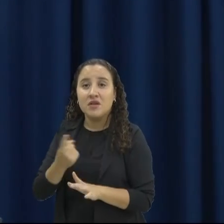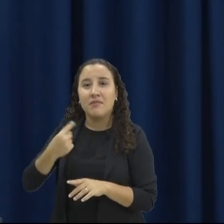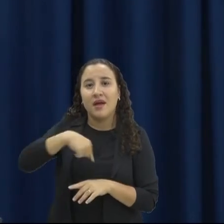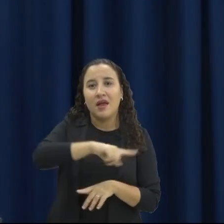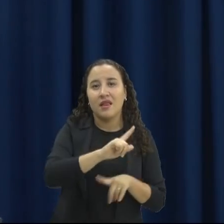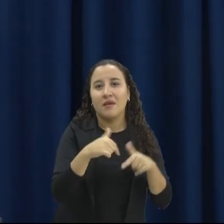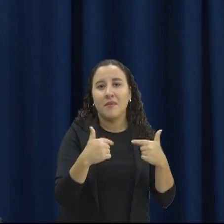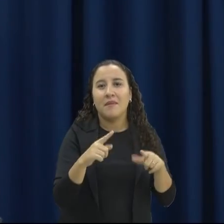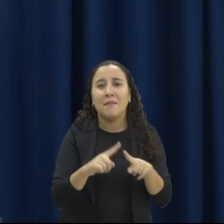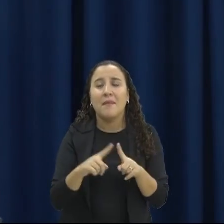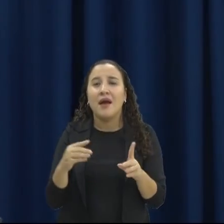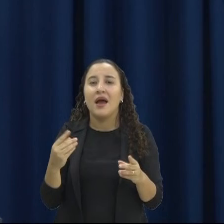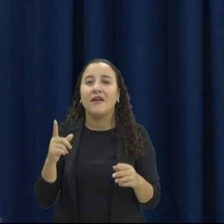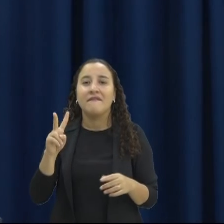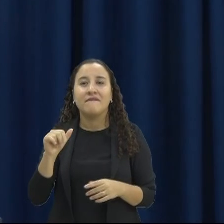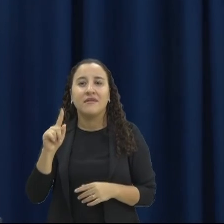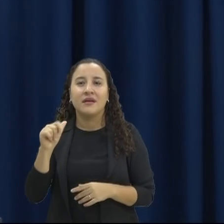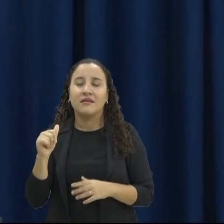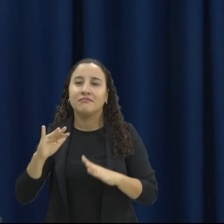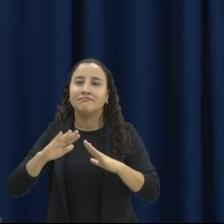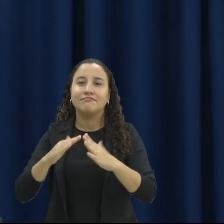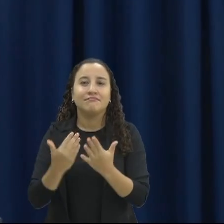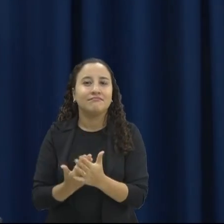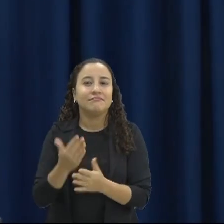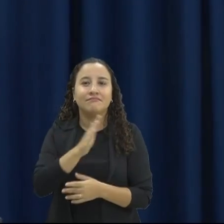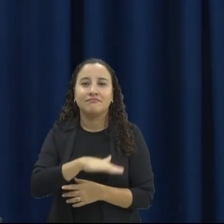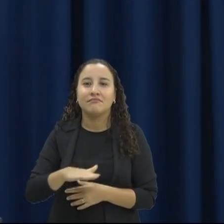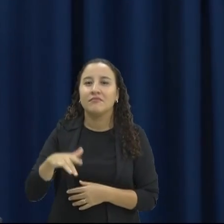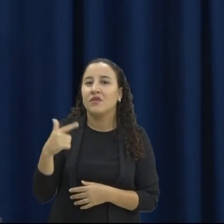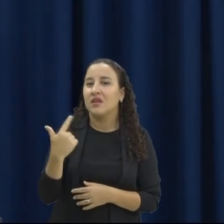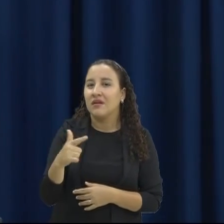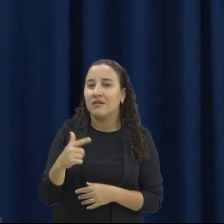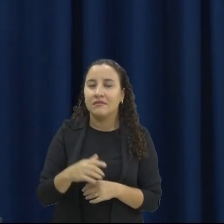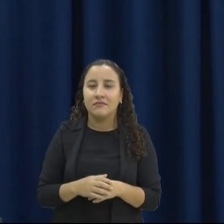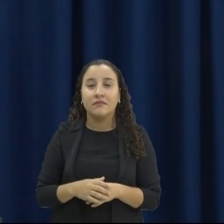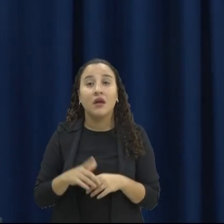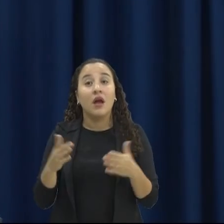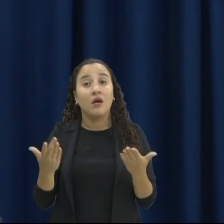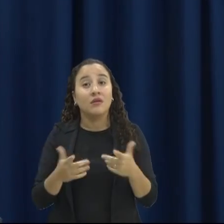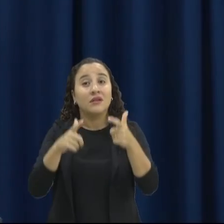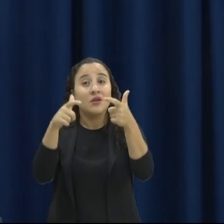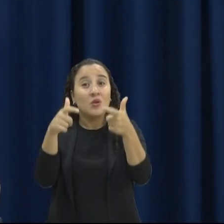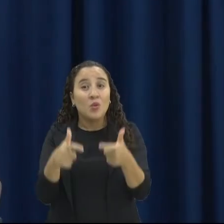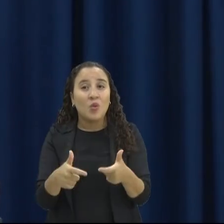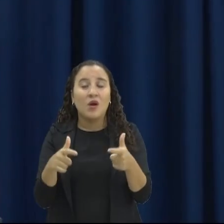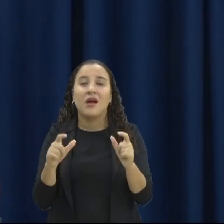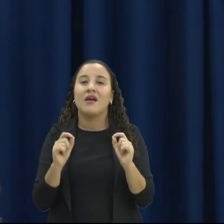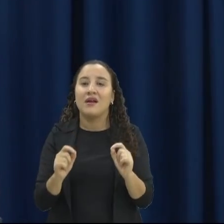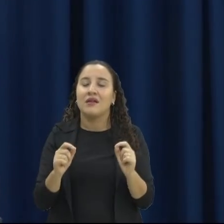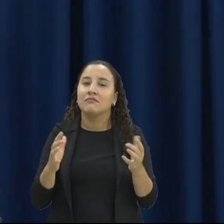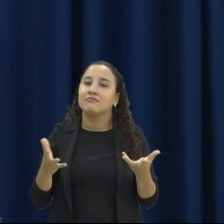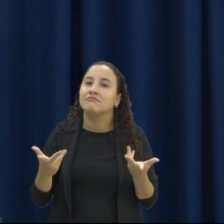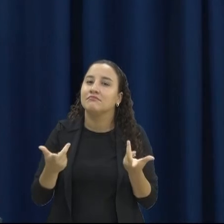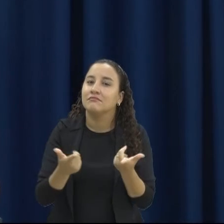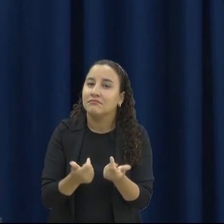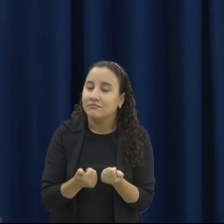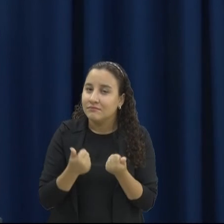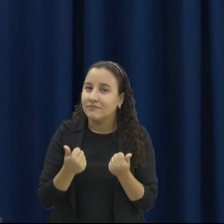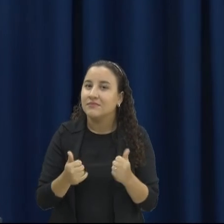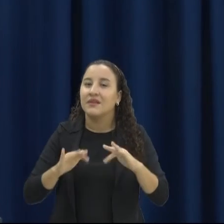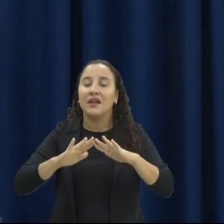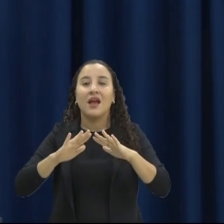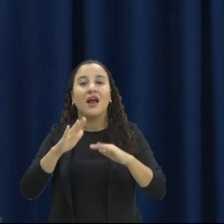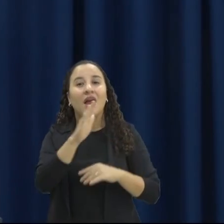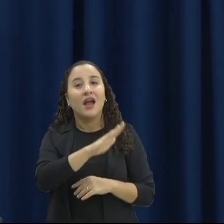nas creches. Então, você vai ter, mãe, um local adequado nas creches municipais